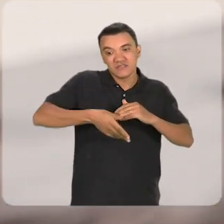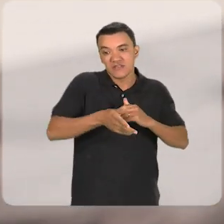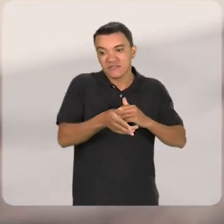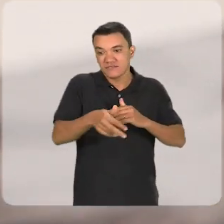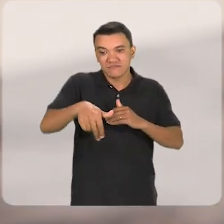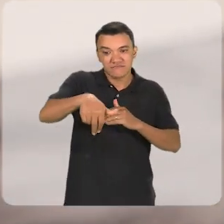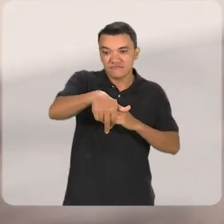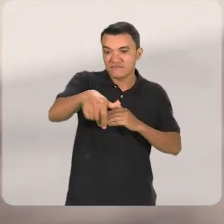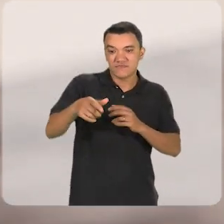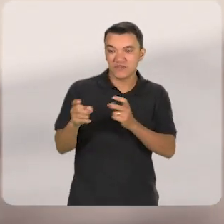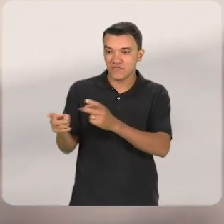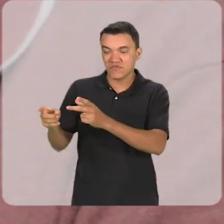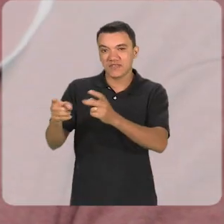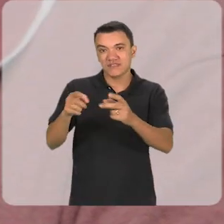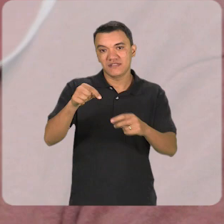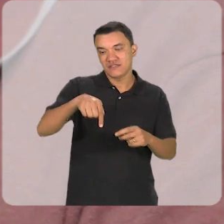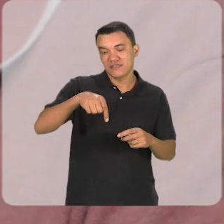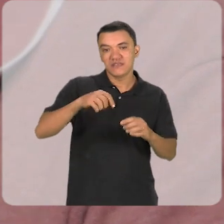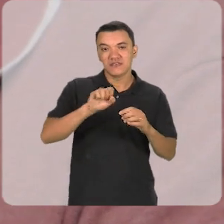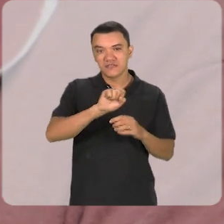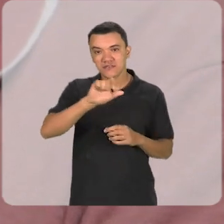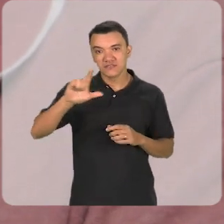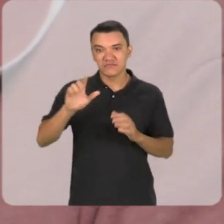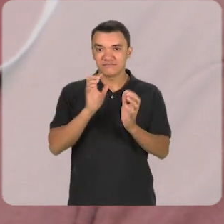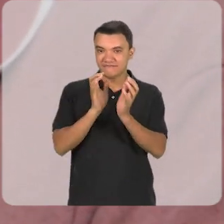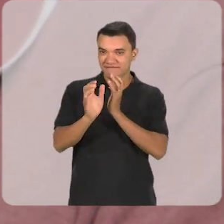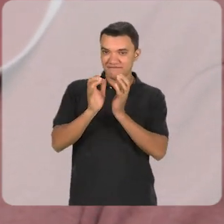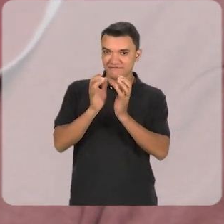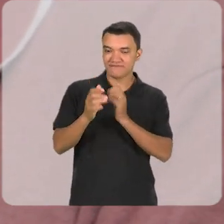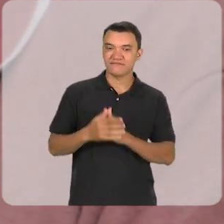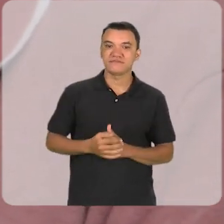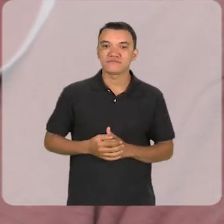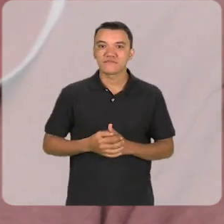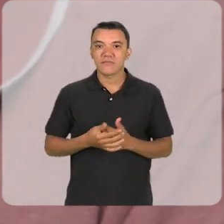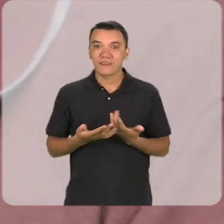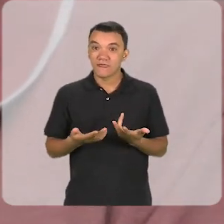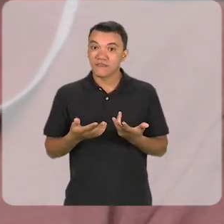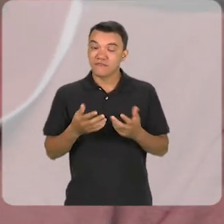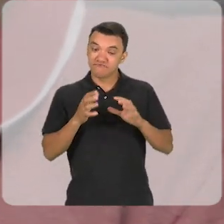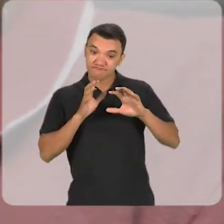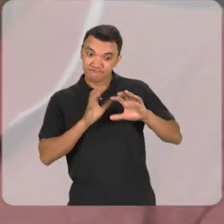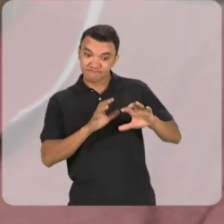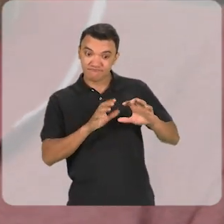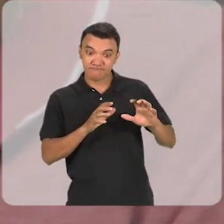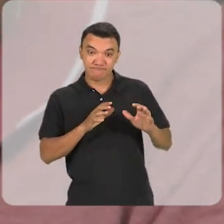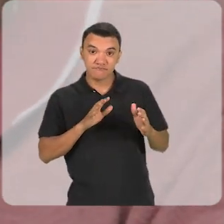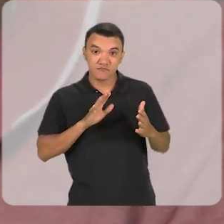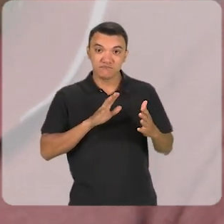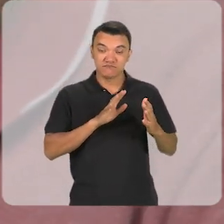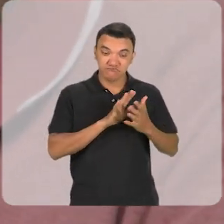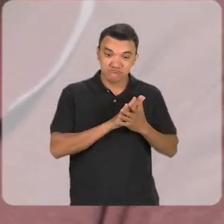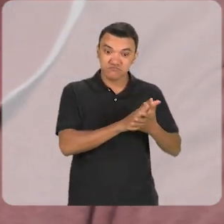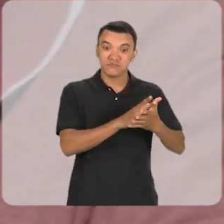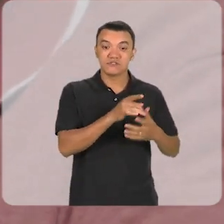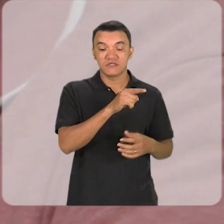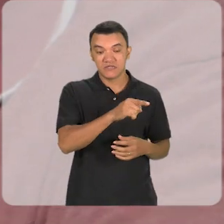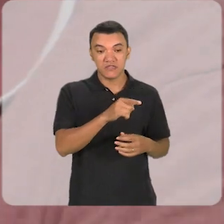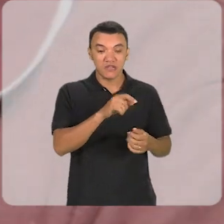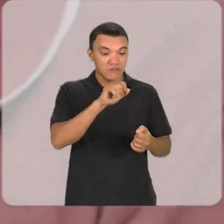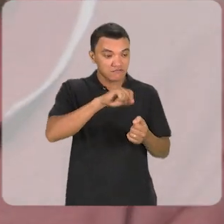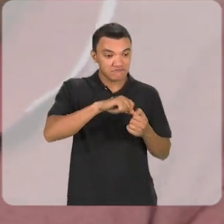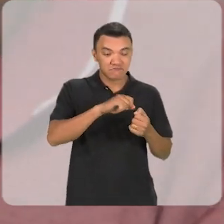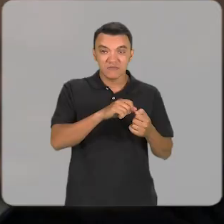São Luís. Então aquele papódromo ali, ele causa um impacto muito grande na formação e na venda